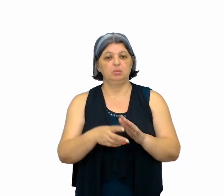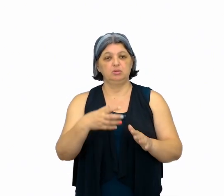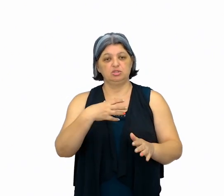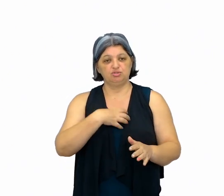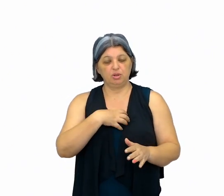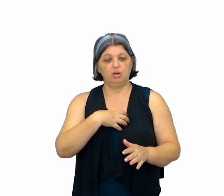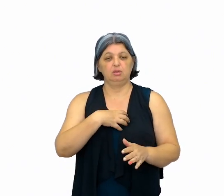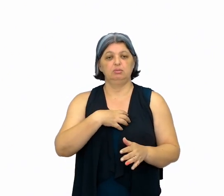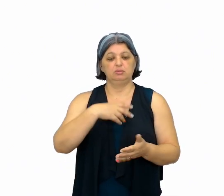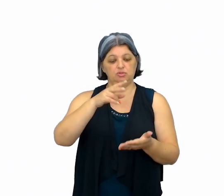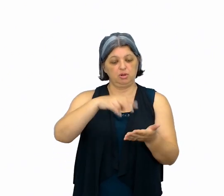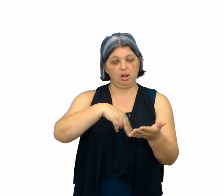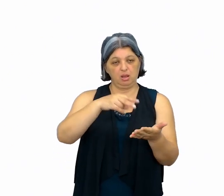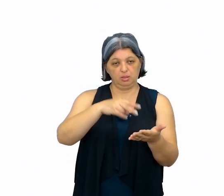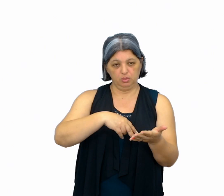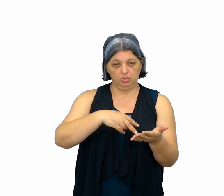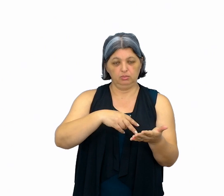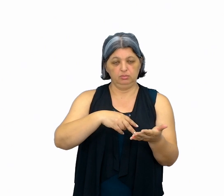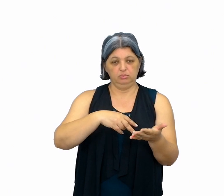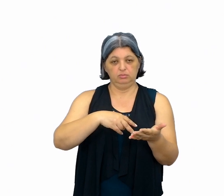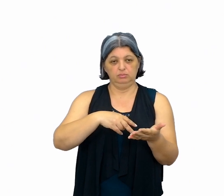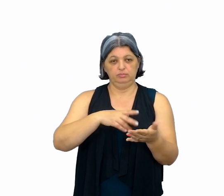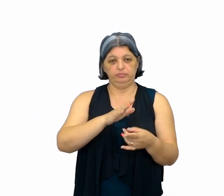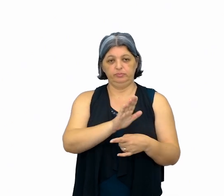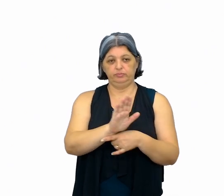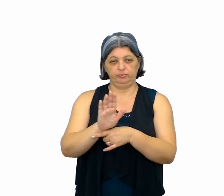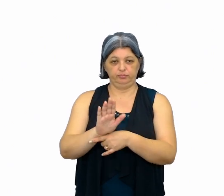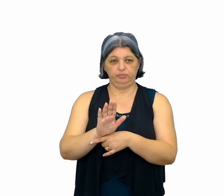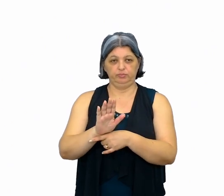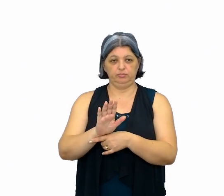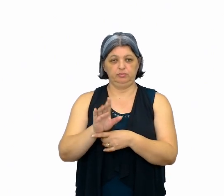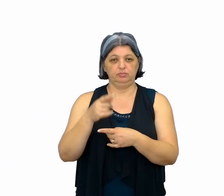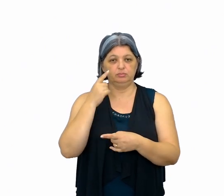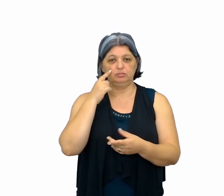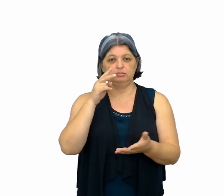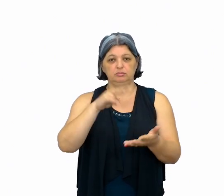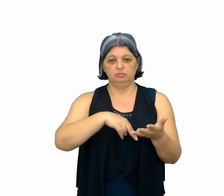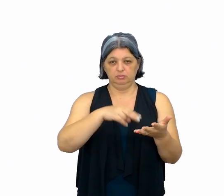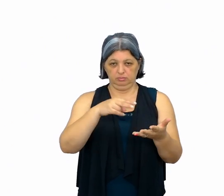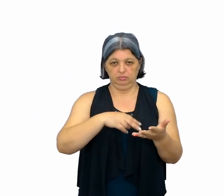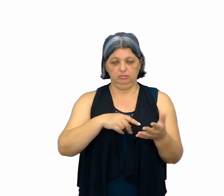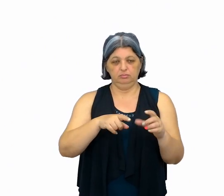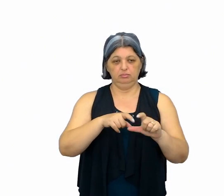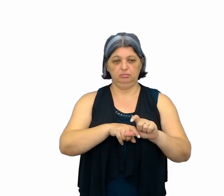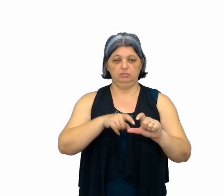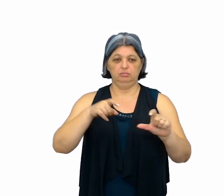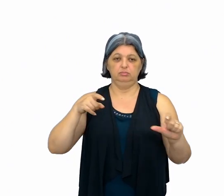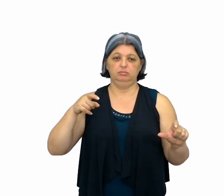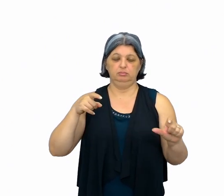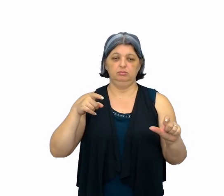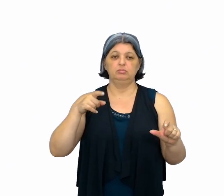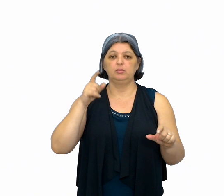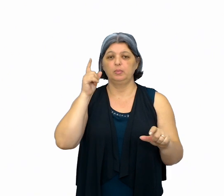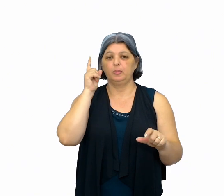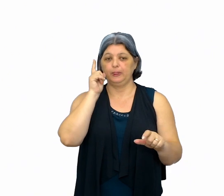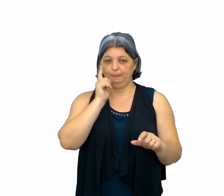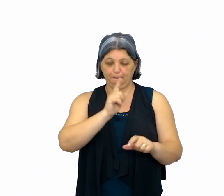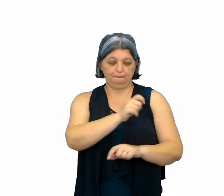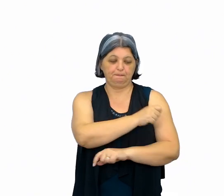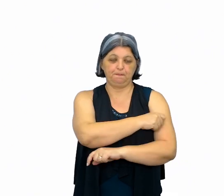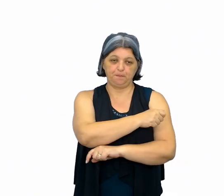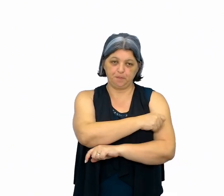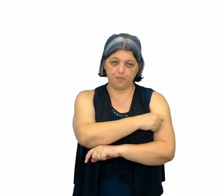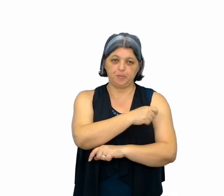e contribui, portanto, para que, quando forem ler autonomamente, os estudantes